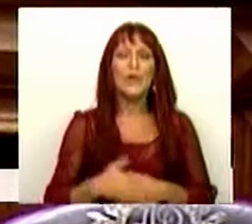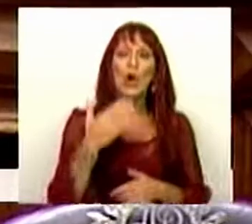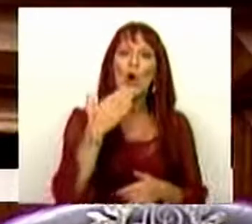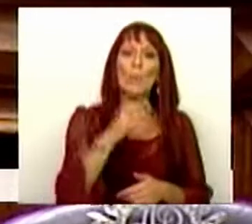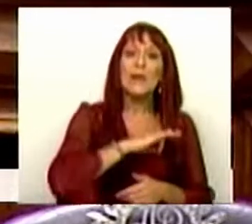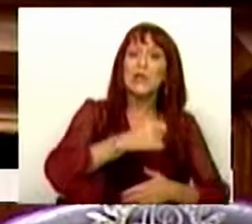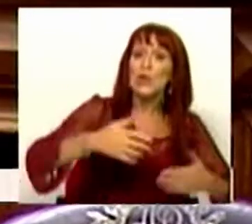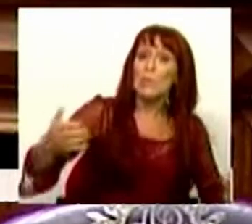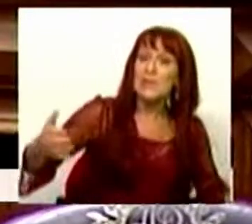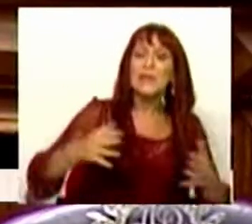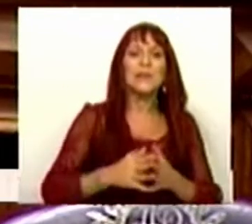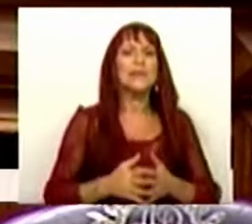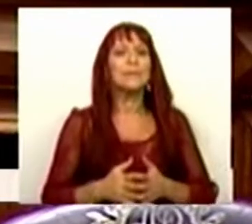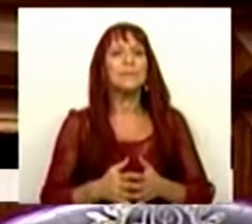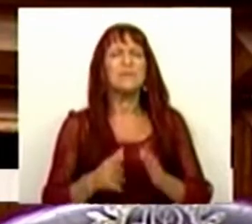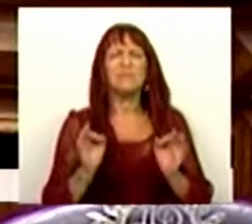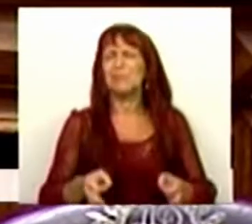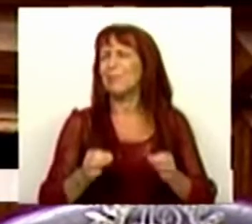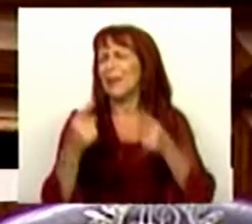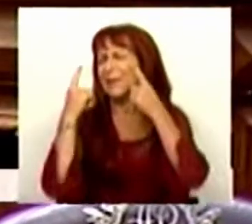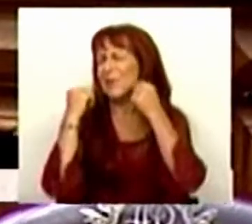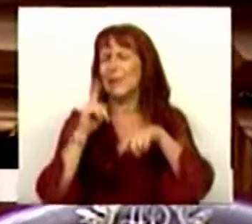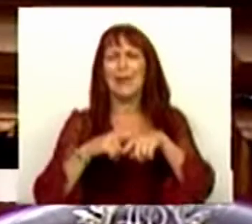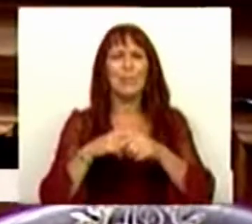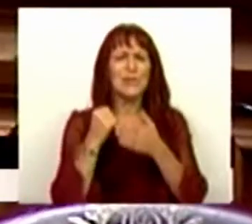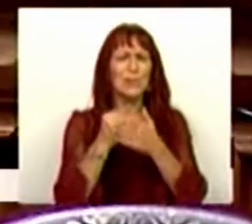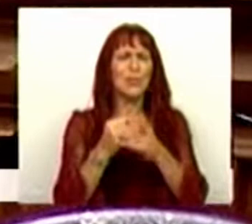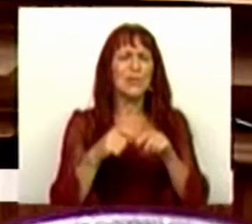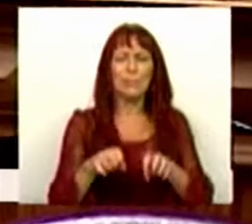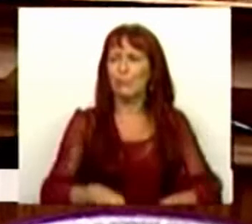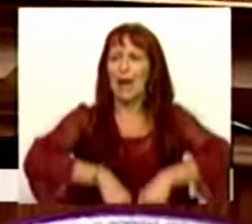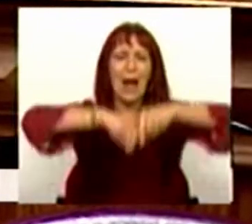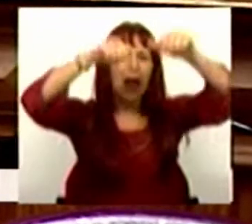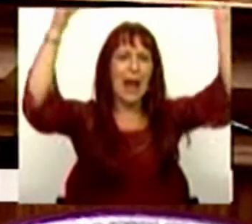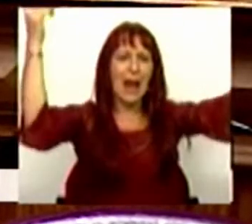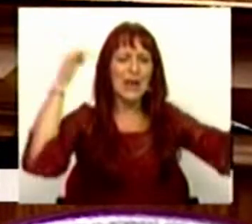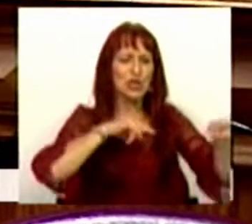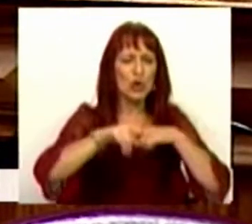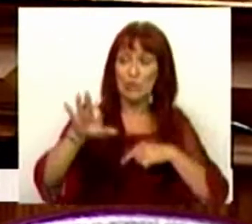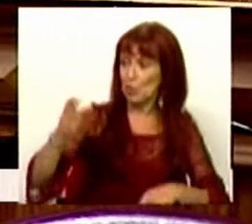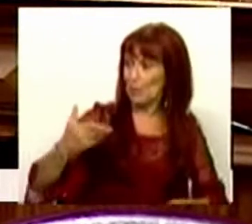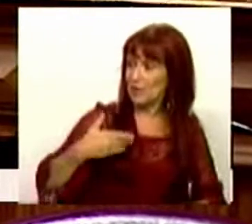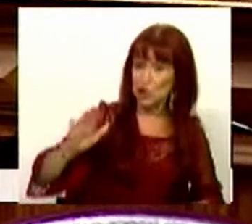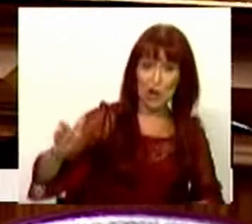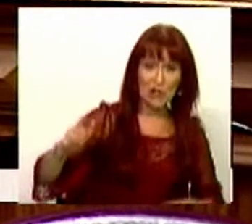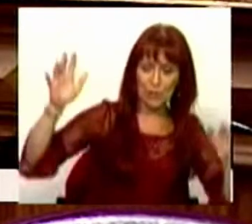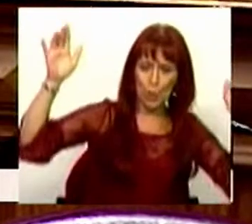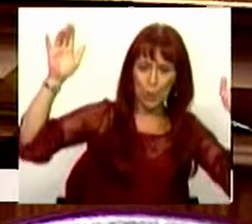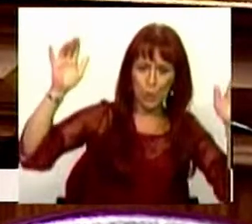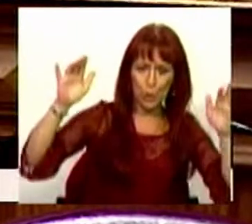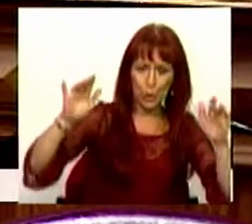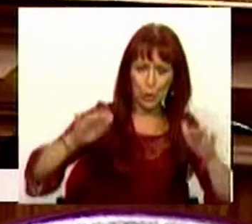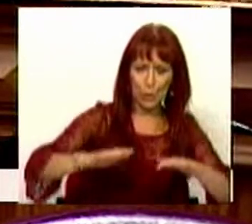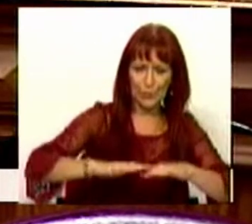Muito obrigado, Sr. Presidente. Nem vale a pena esperar muito tempo que a poeira toda levantada pelo deputado Carlos Peixoto já poisou